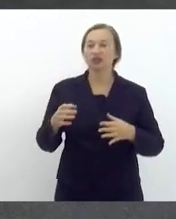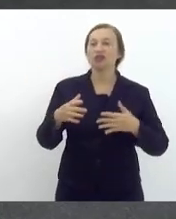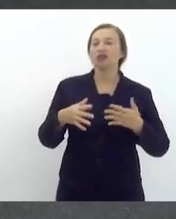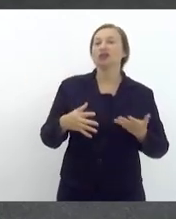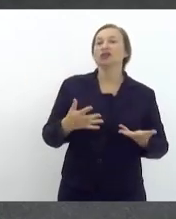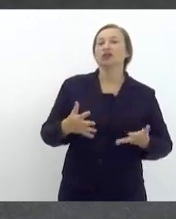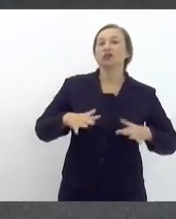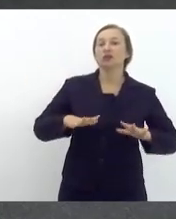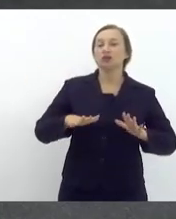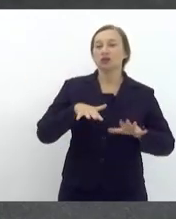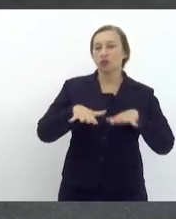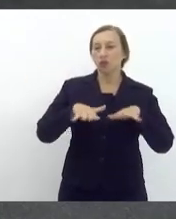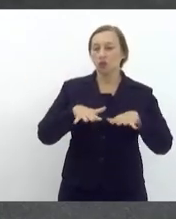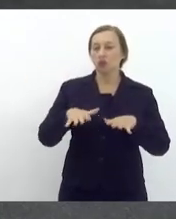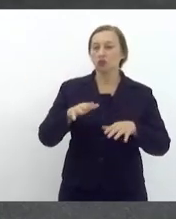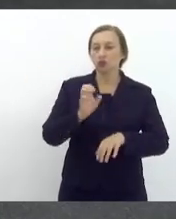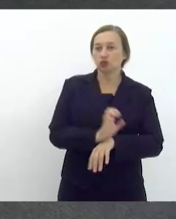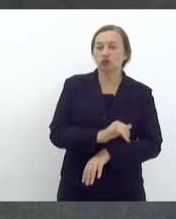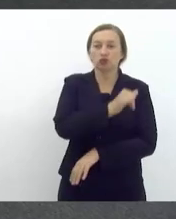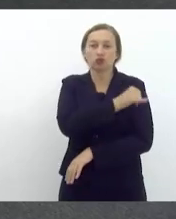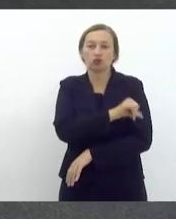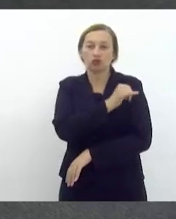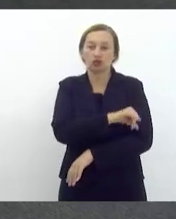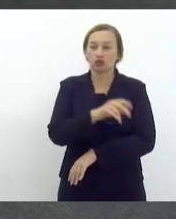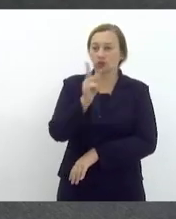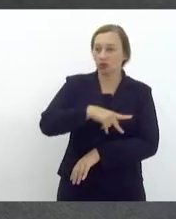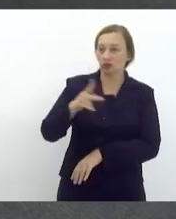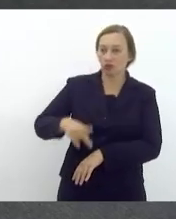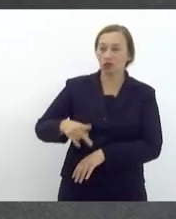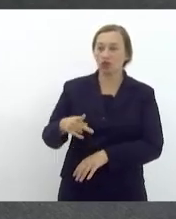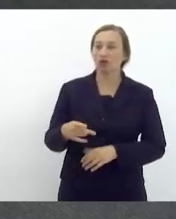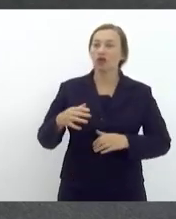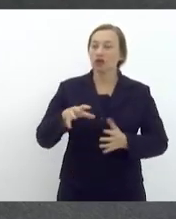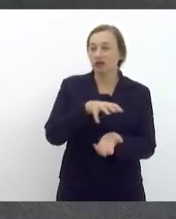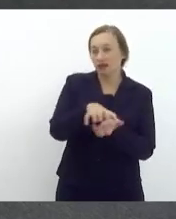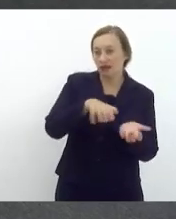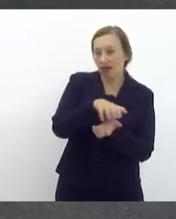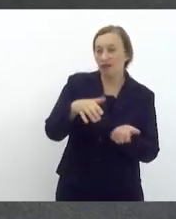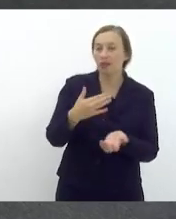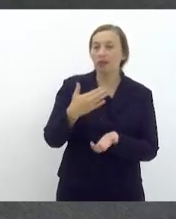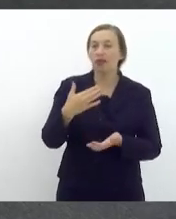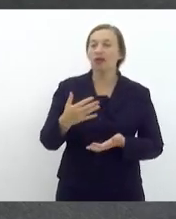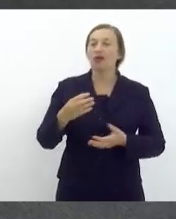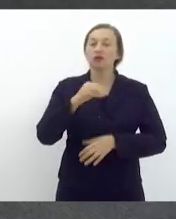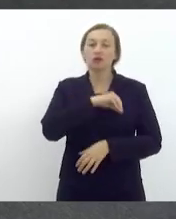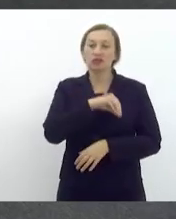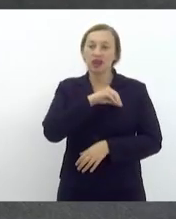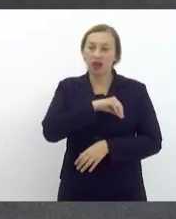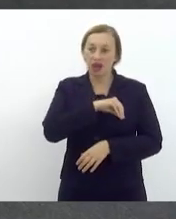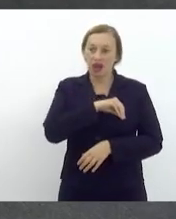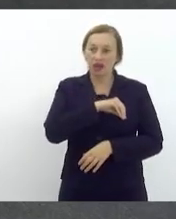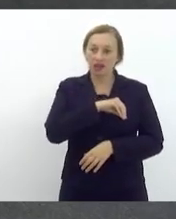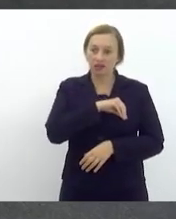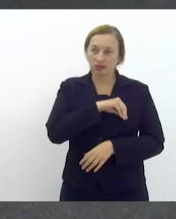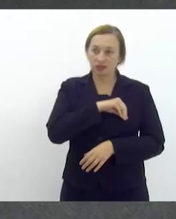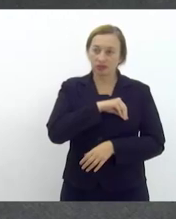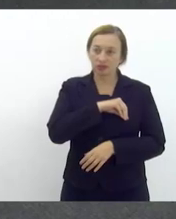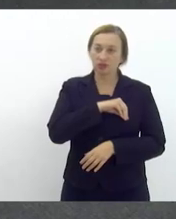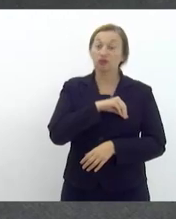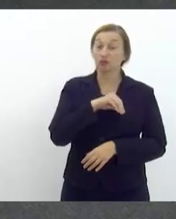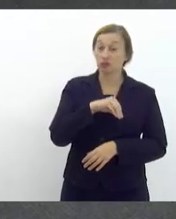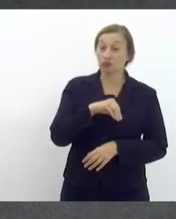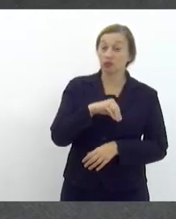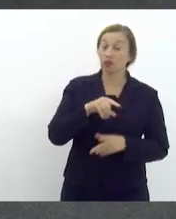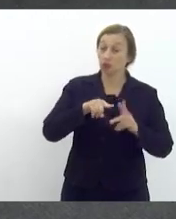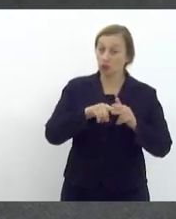do estado do Rio de Janeiro que entraram em greve porque reivindicam nesse momento o piso salarial do magistério o piso